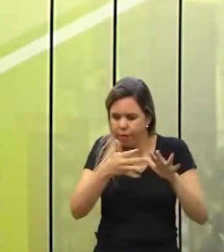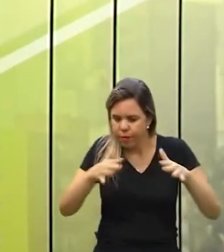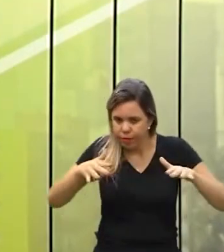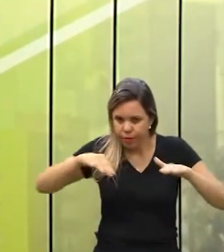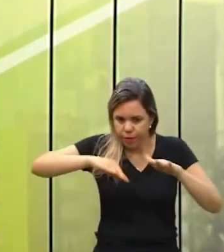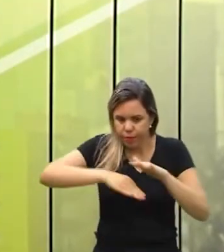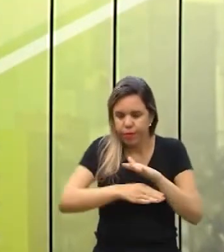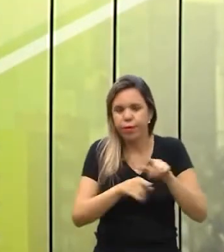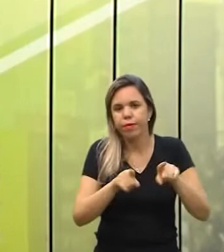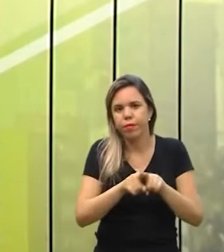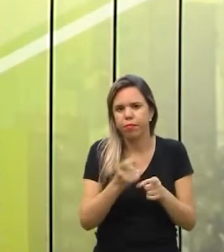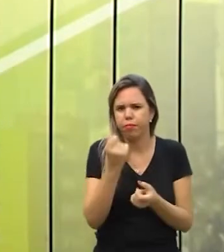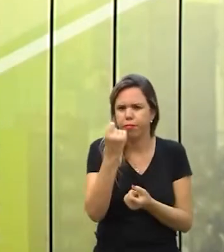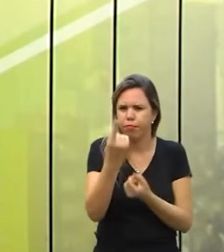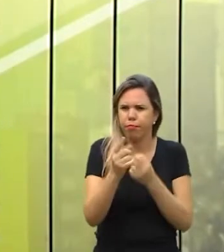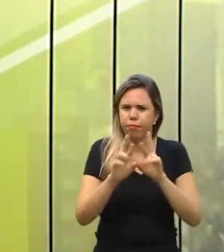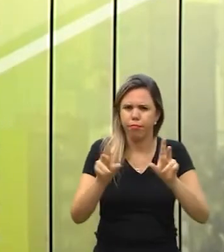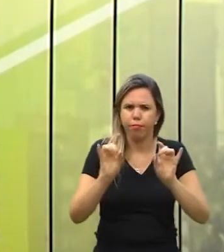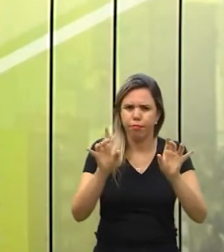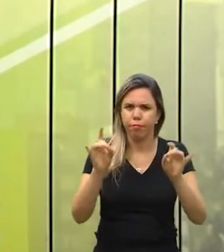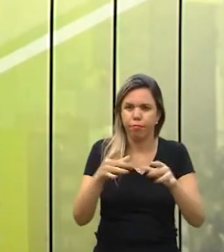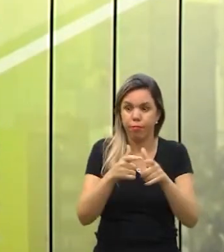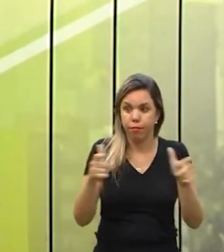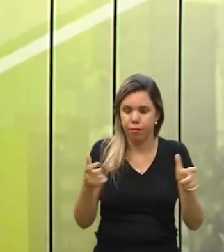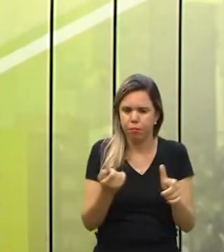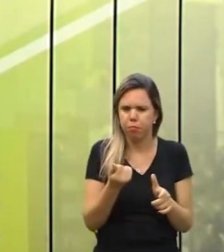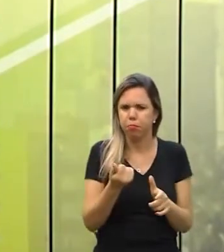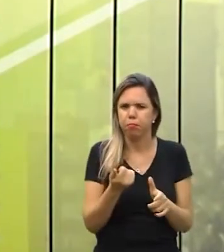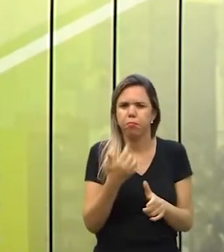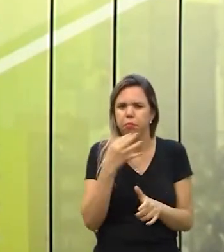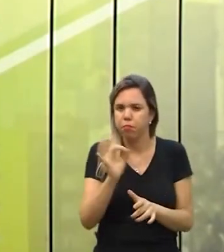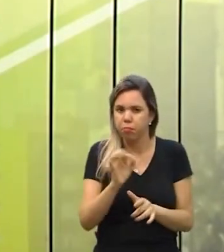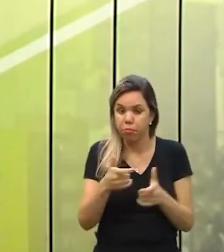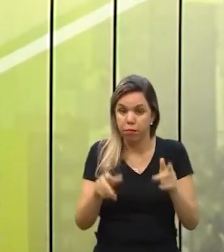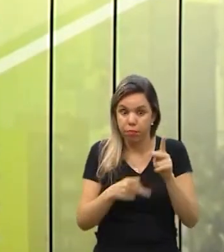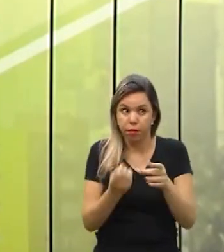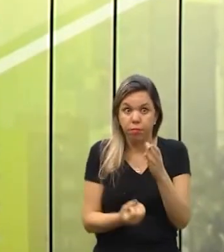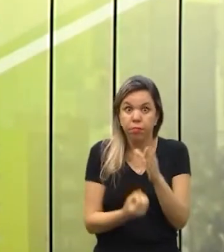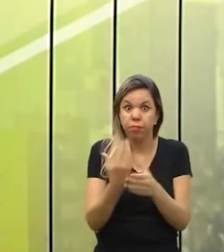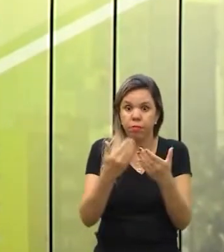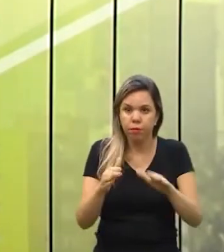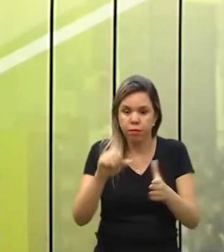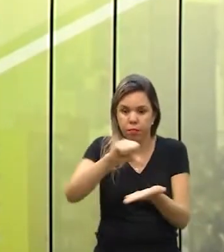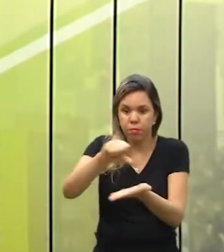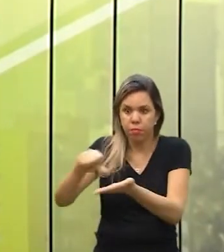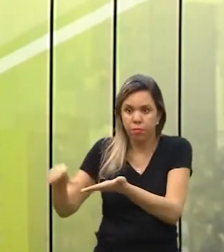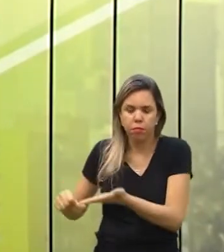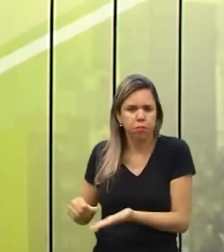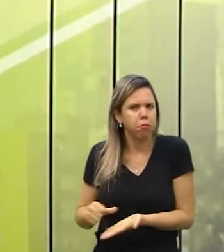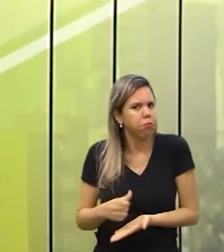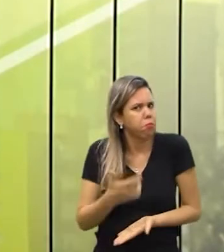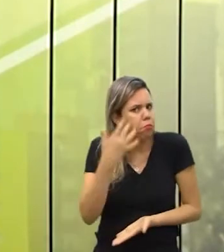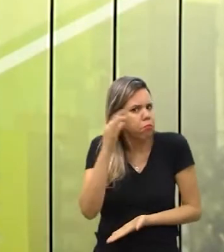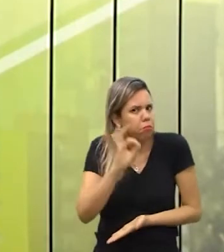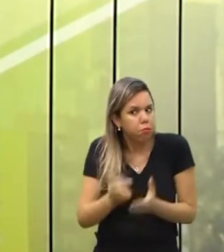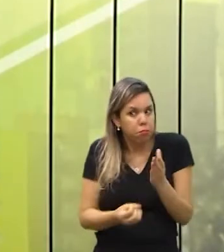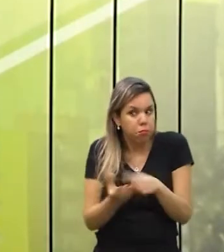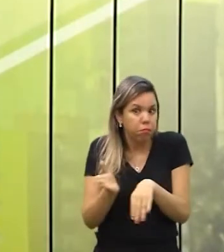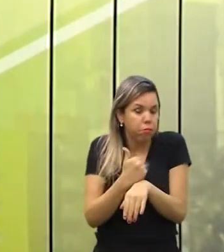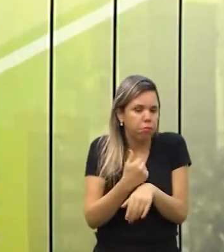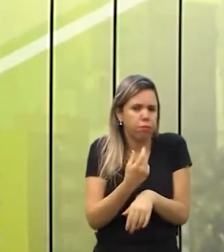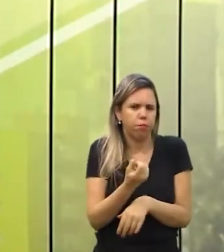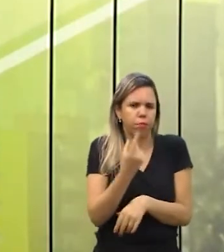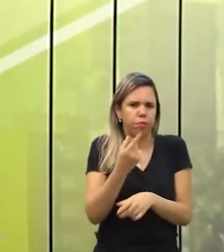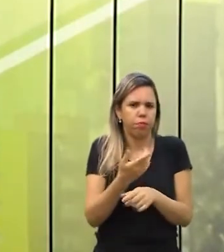deles exóticos, pouquíssimo conhecidos pela maioria das pessoas, têm aparecido em locais onde não